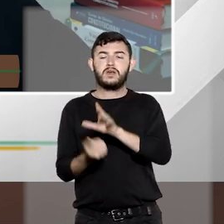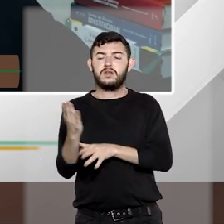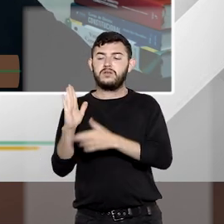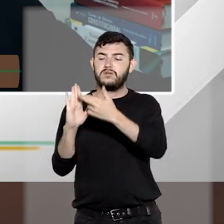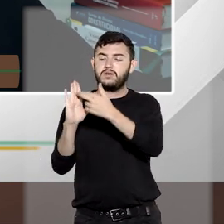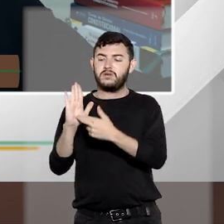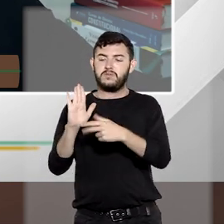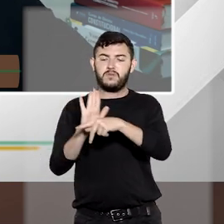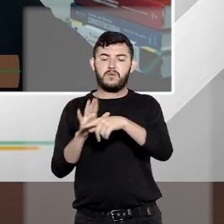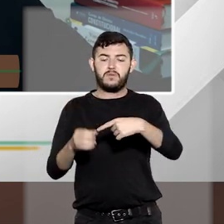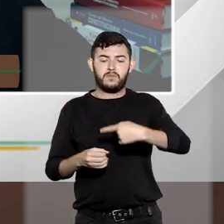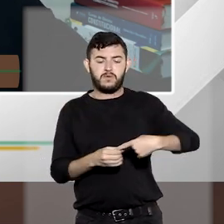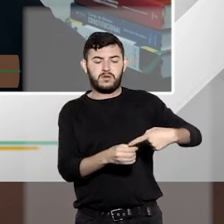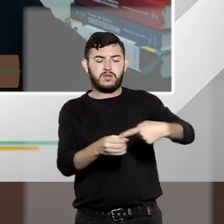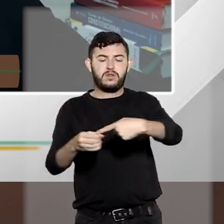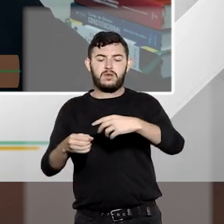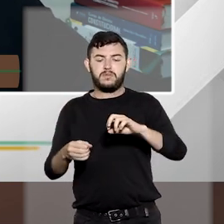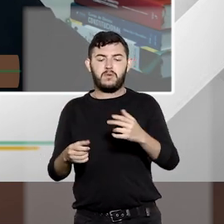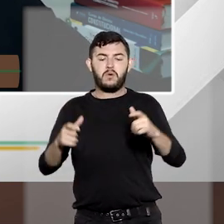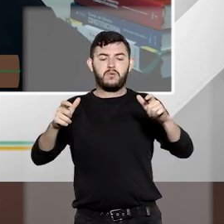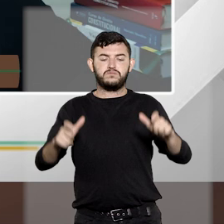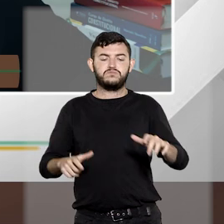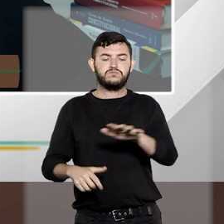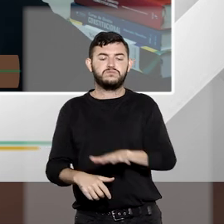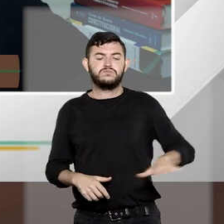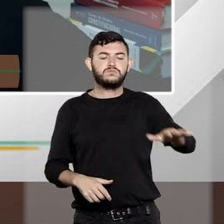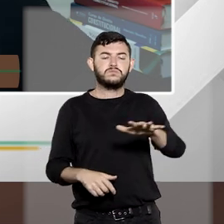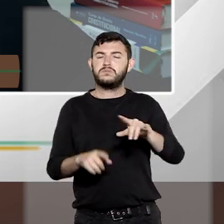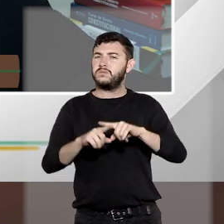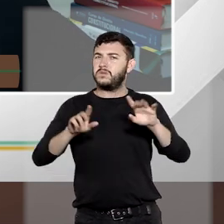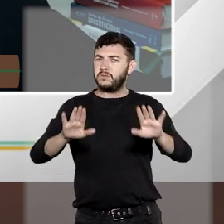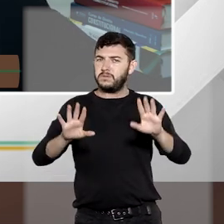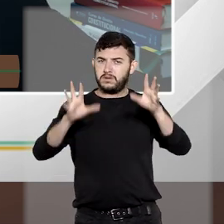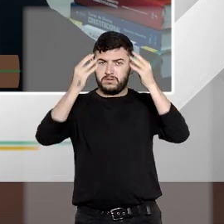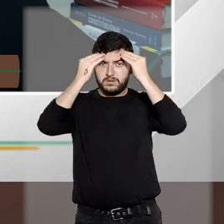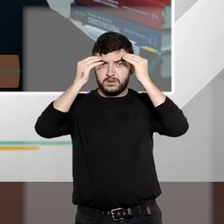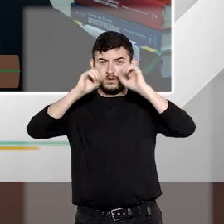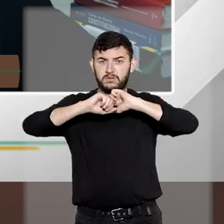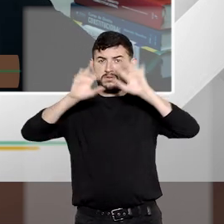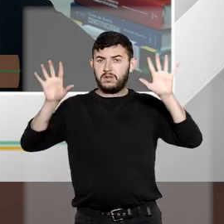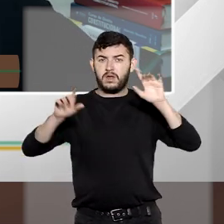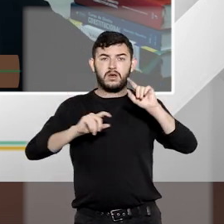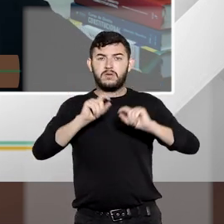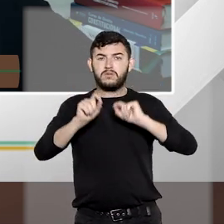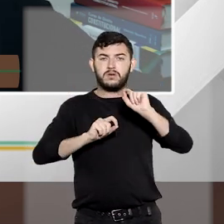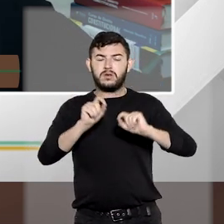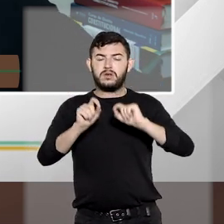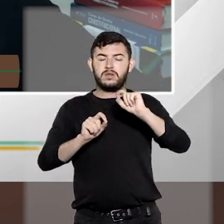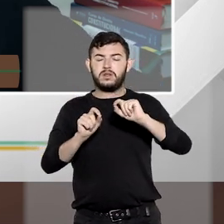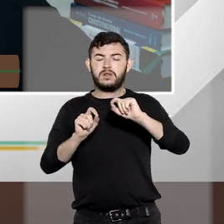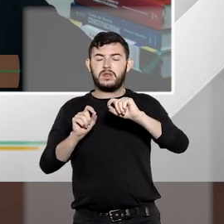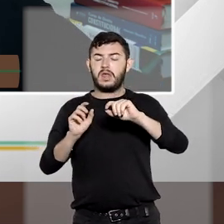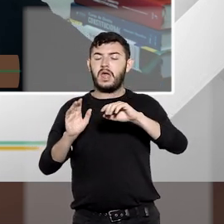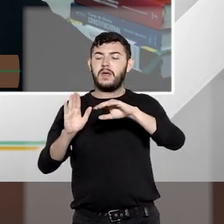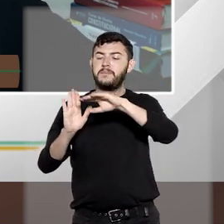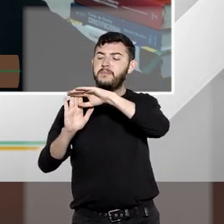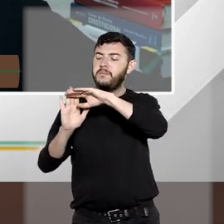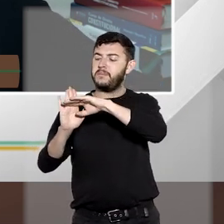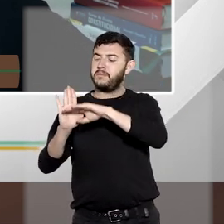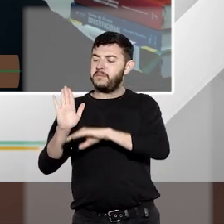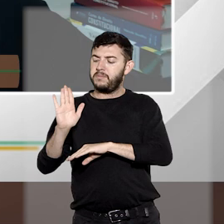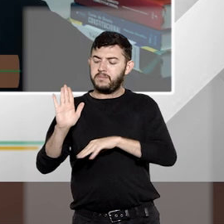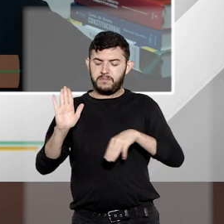municipais, de normas locais, né, mas eu entendo que, na medida que se falta acessibilidade